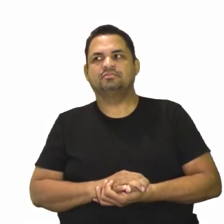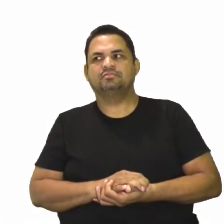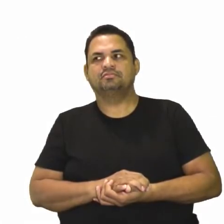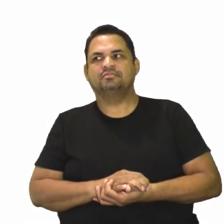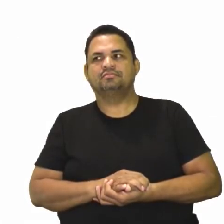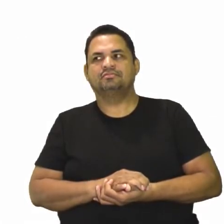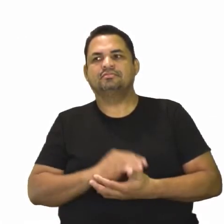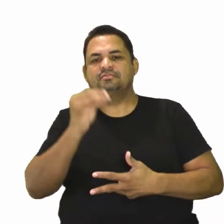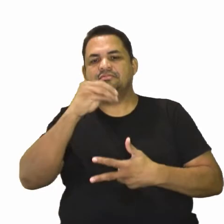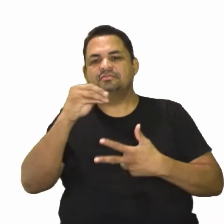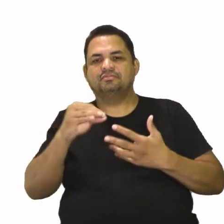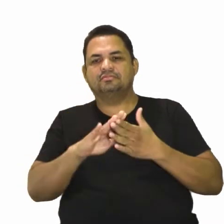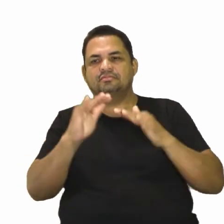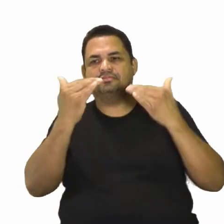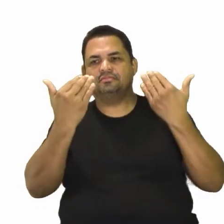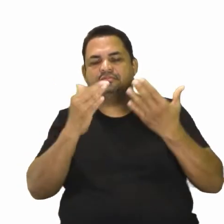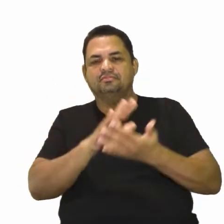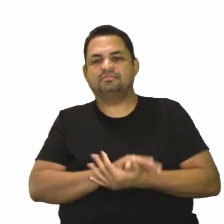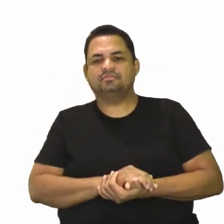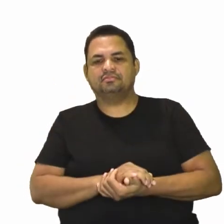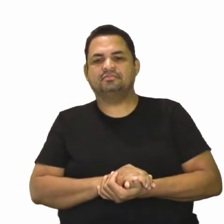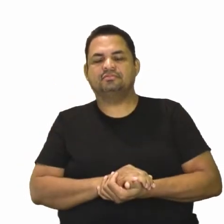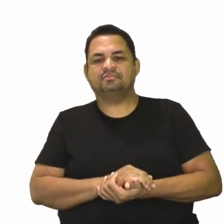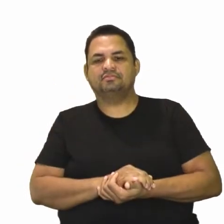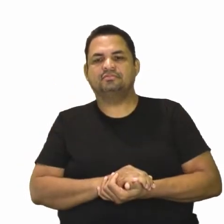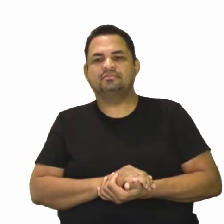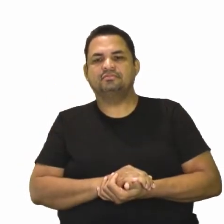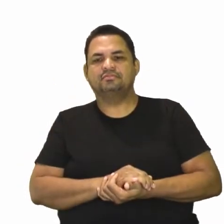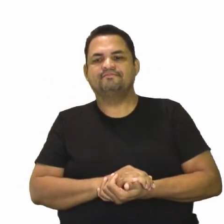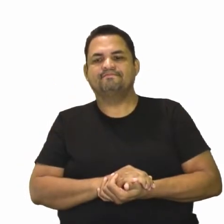Se Liga no Enem, né? Agora vamos para a hora do Enem.